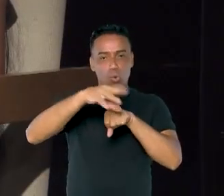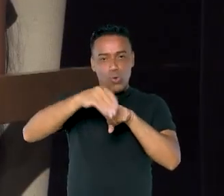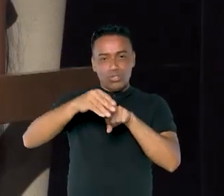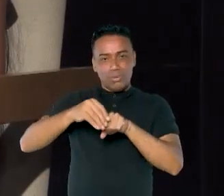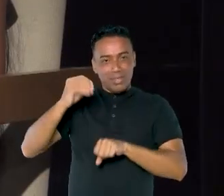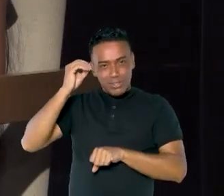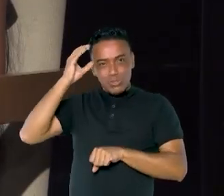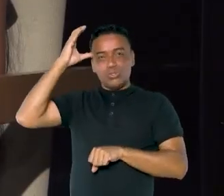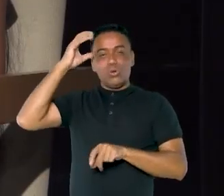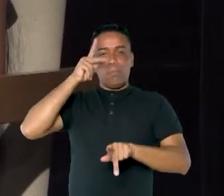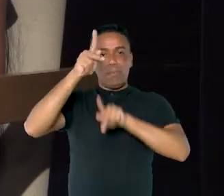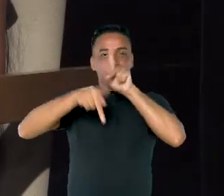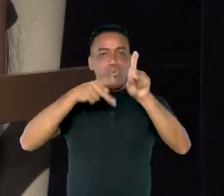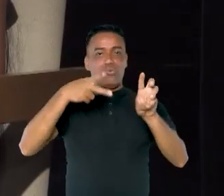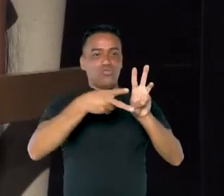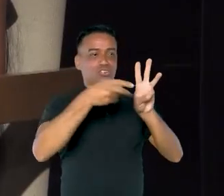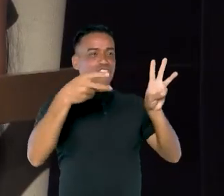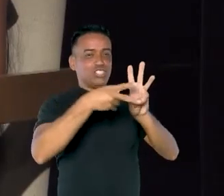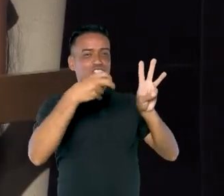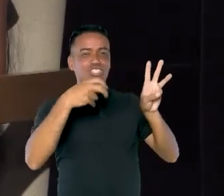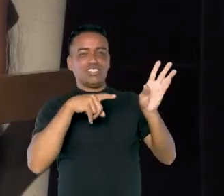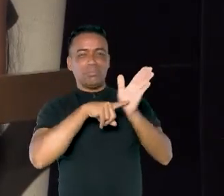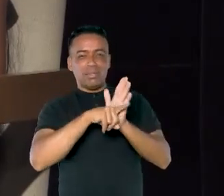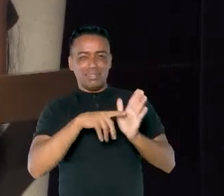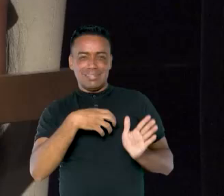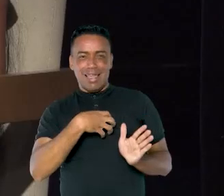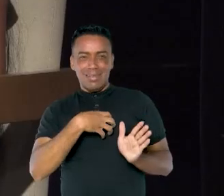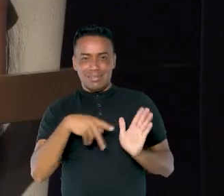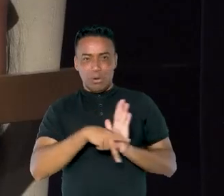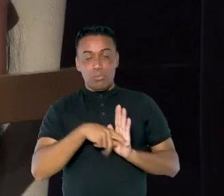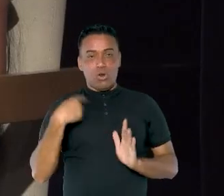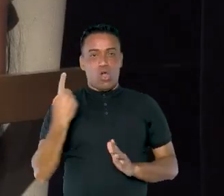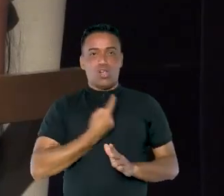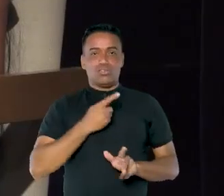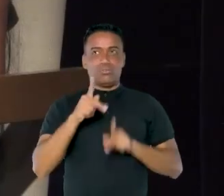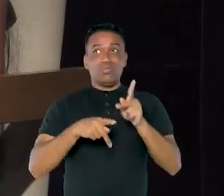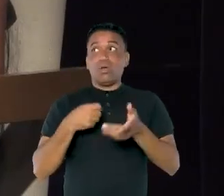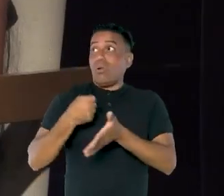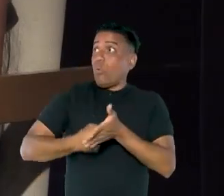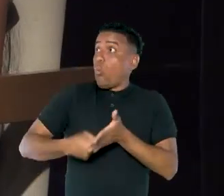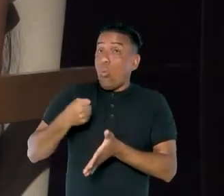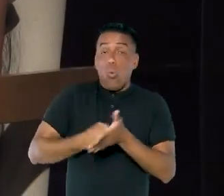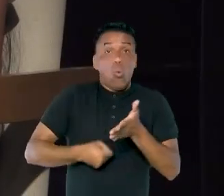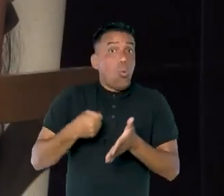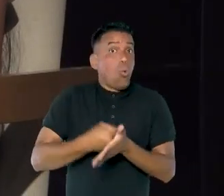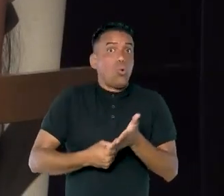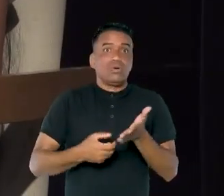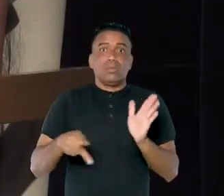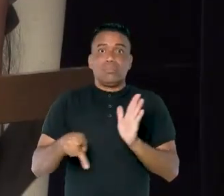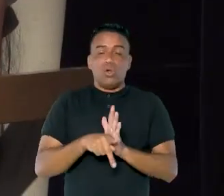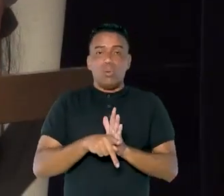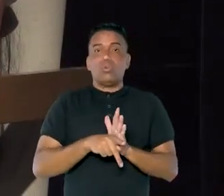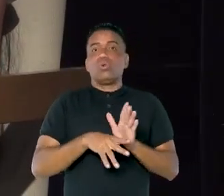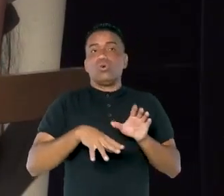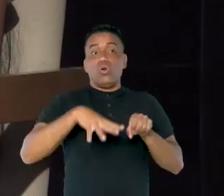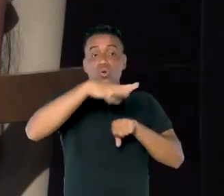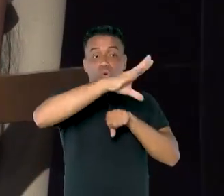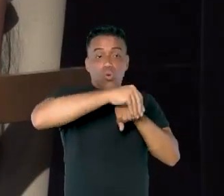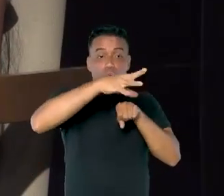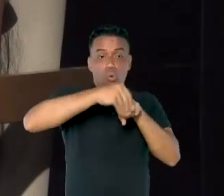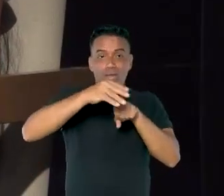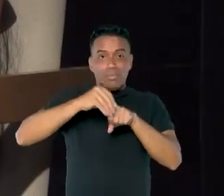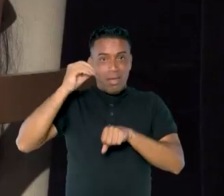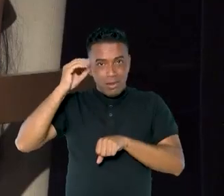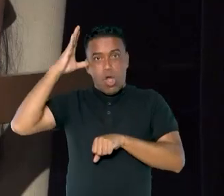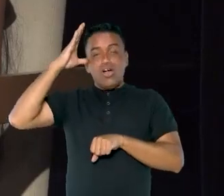Então, ela é uma luta, né, muito para nós, porque, em virtude que nossas ciências elas estão na